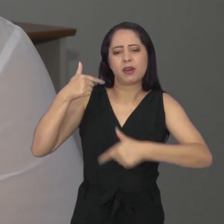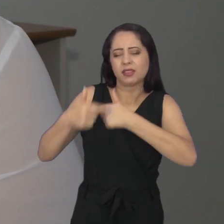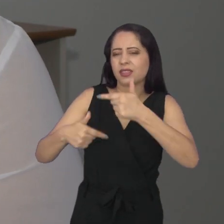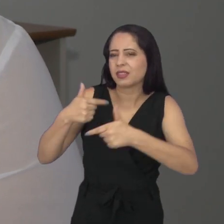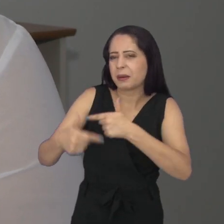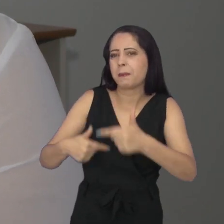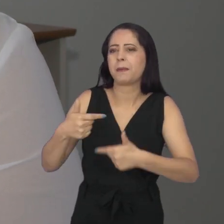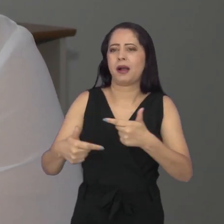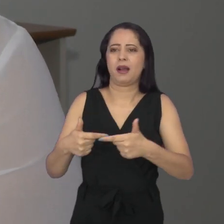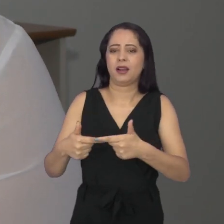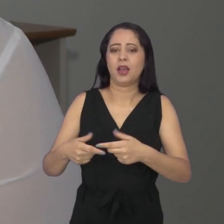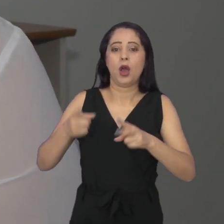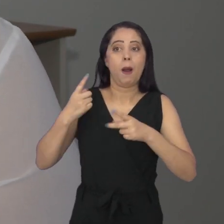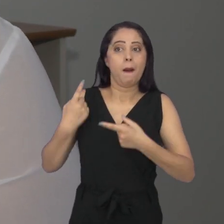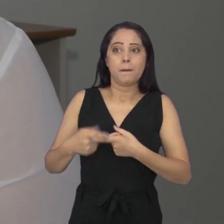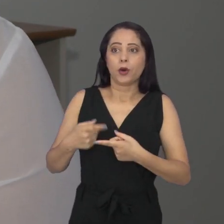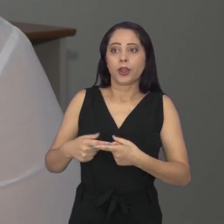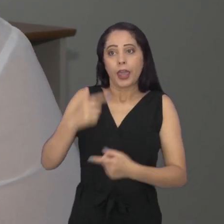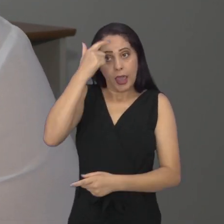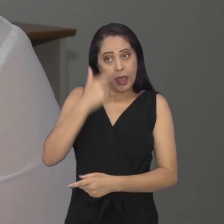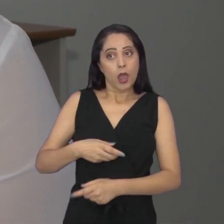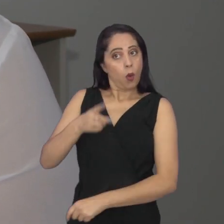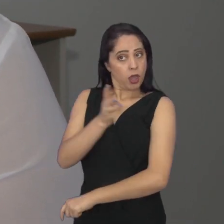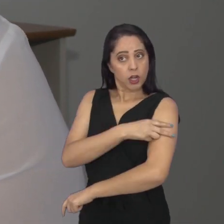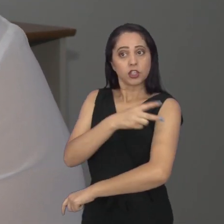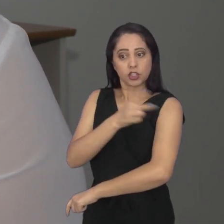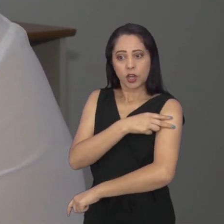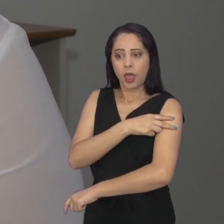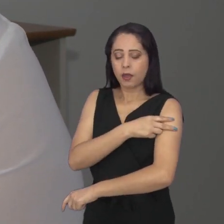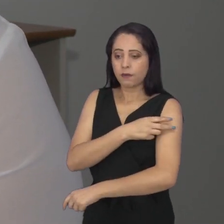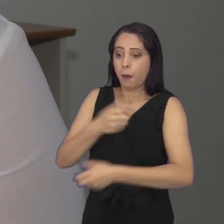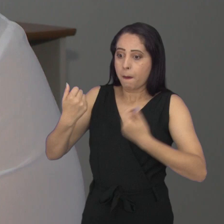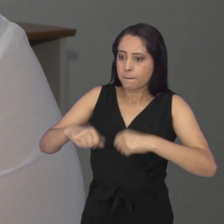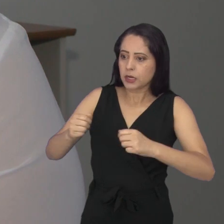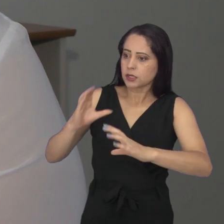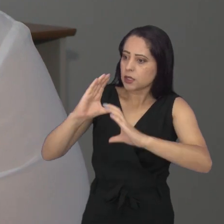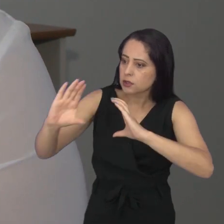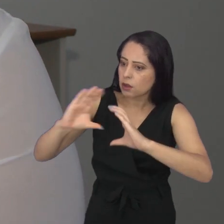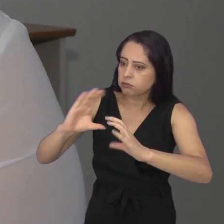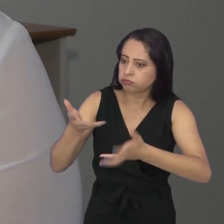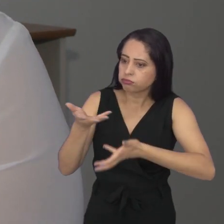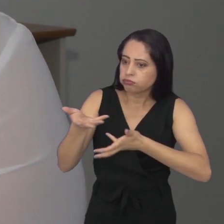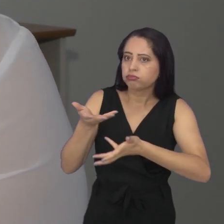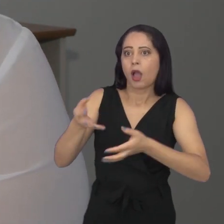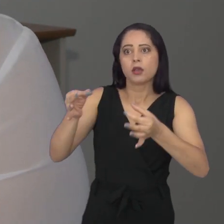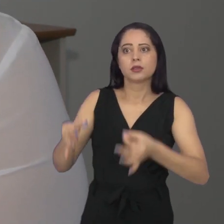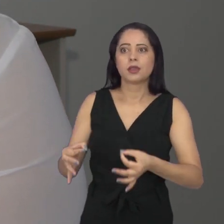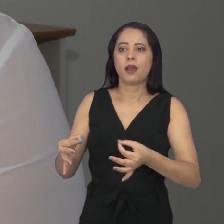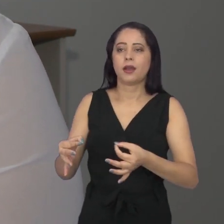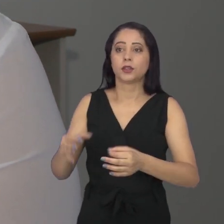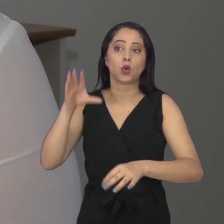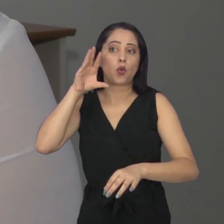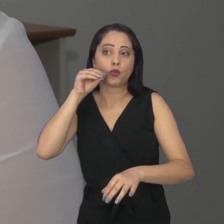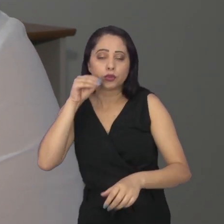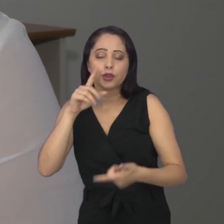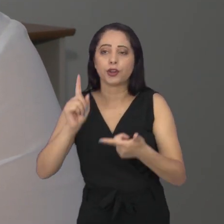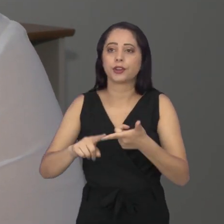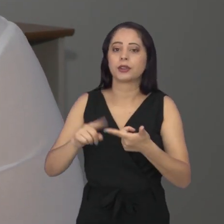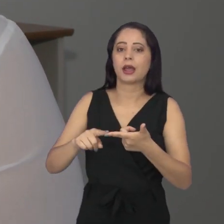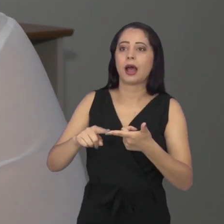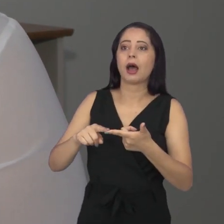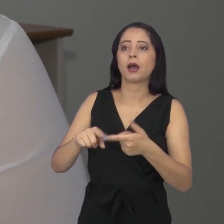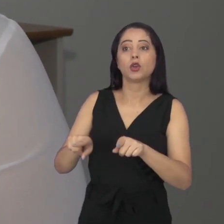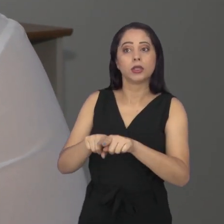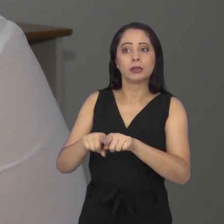trabalho, porque eu liderava pessoas, então eu precisava ter uma comunicação efetiva, tanto com os funcionários quanto com a minha